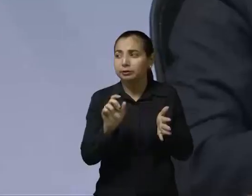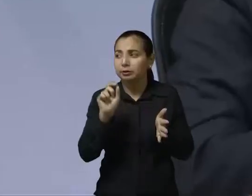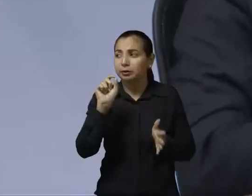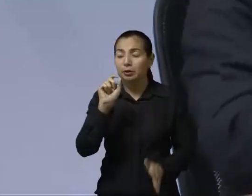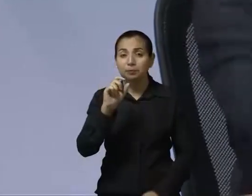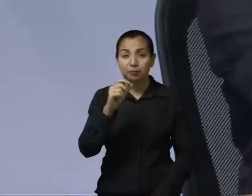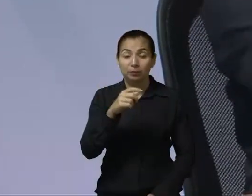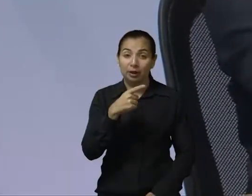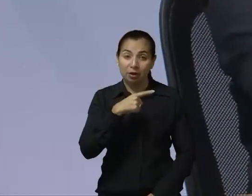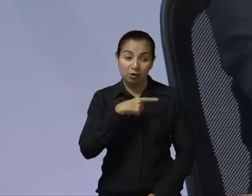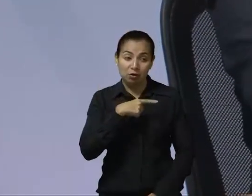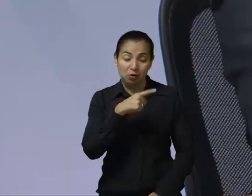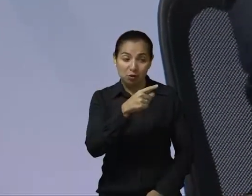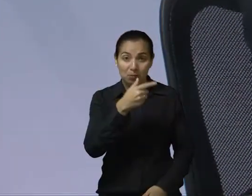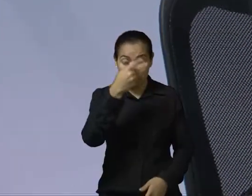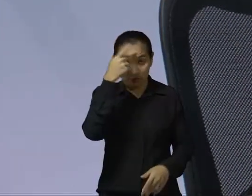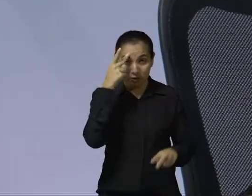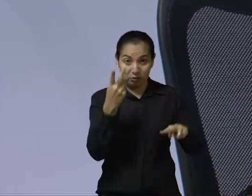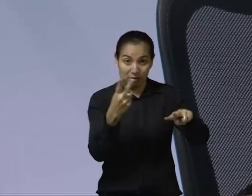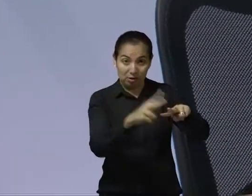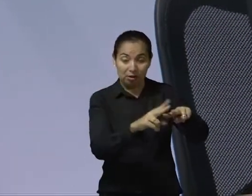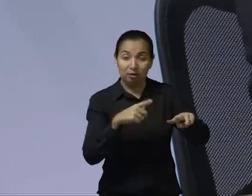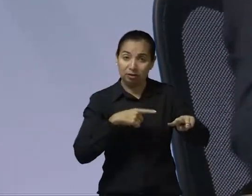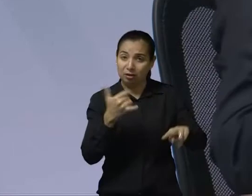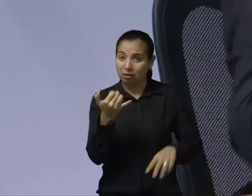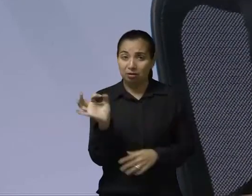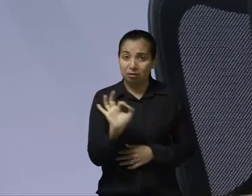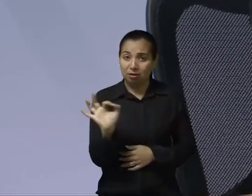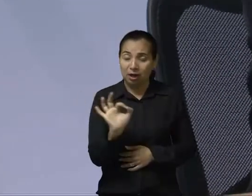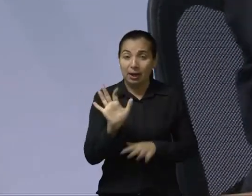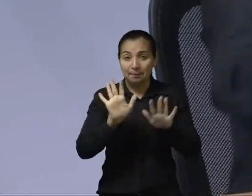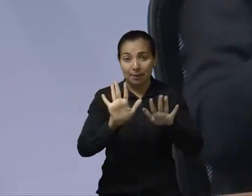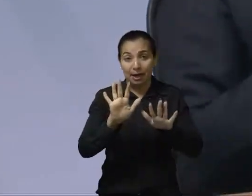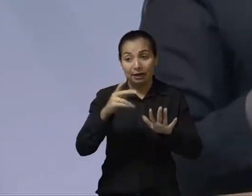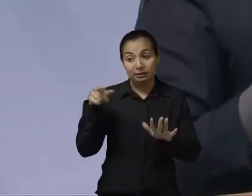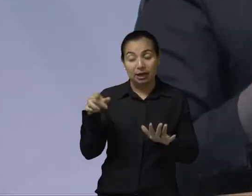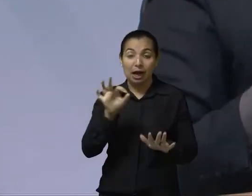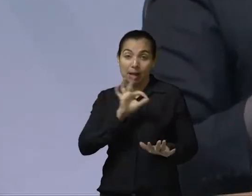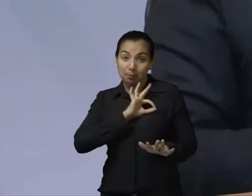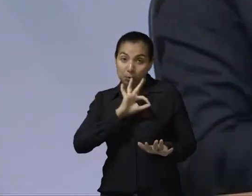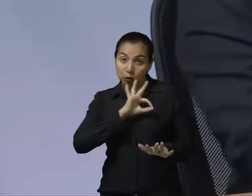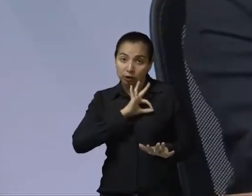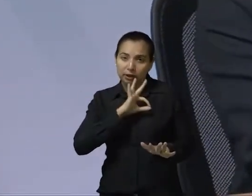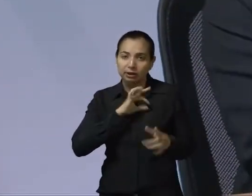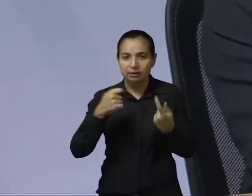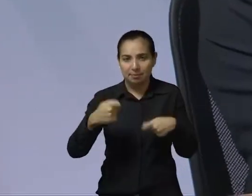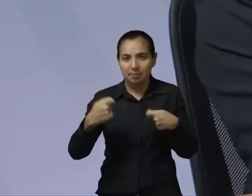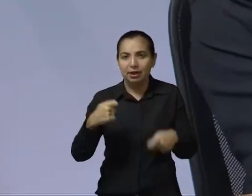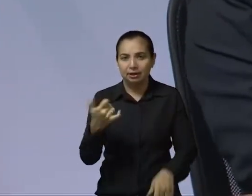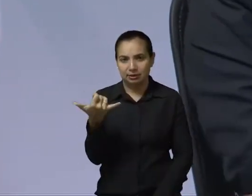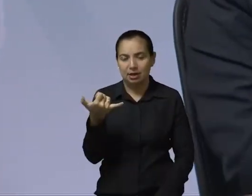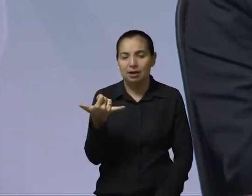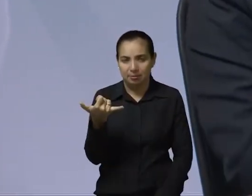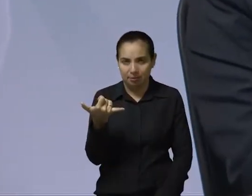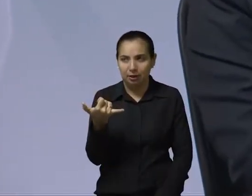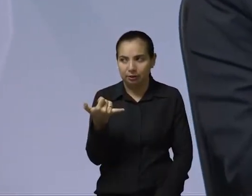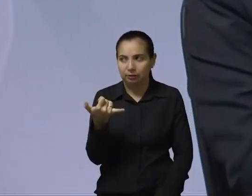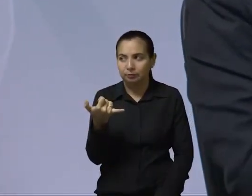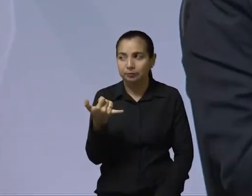desarmado. Teoricamente, quem deveria estar armado é a polícia que vai quando ele está, teoricamente, armado. Em todo esse